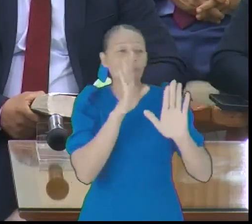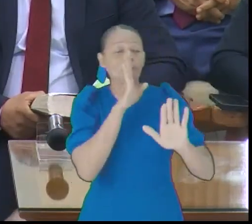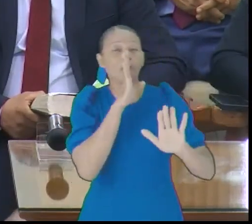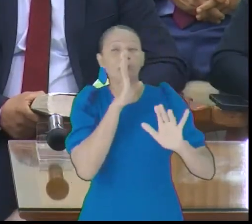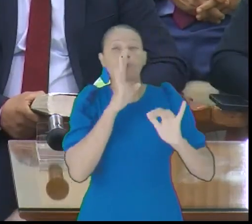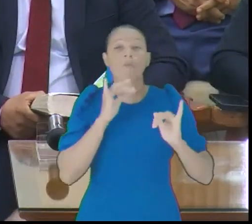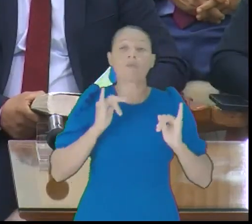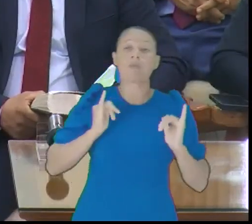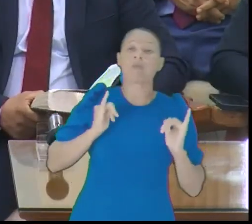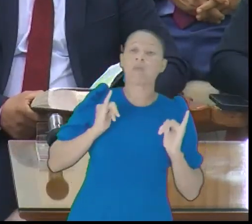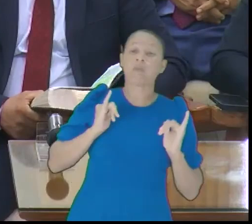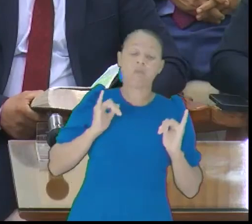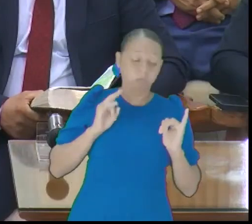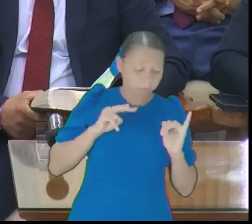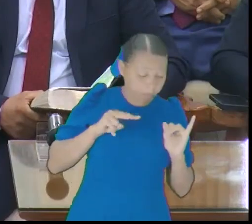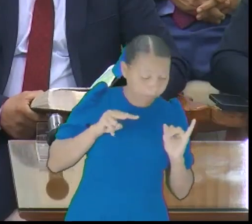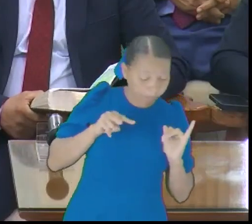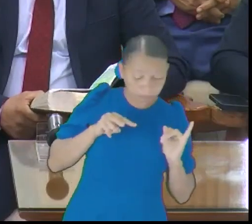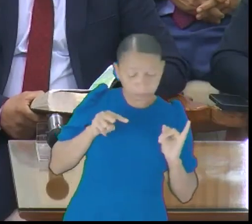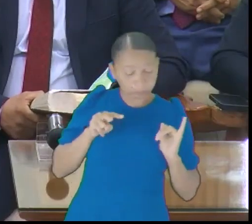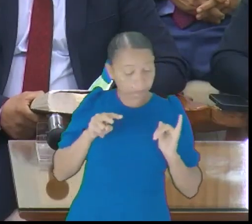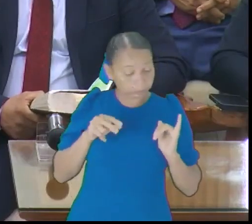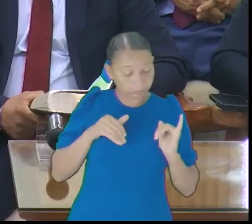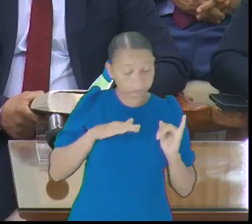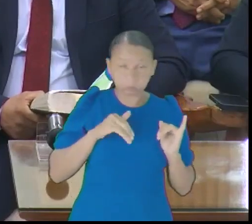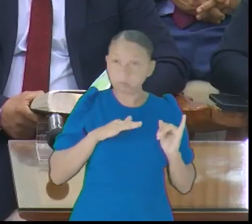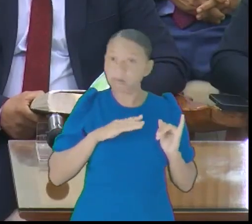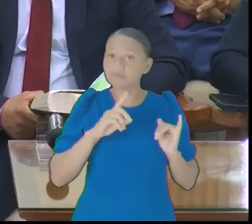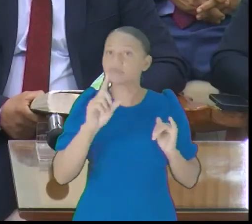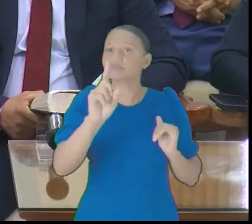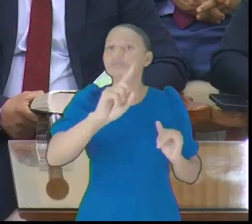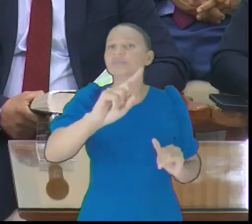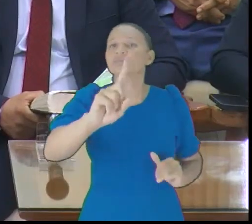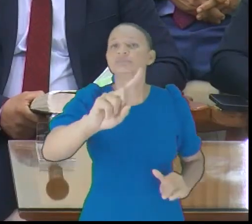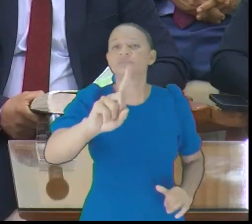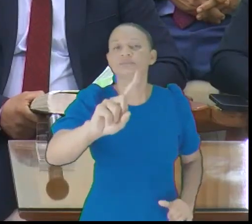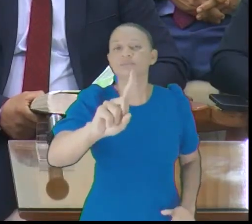passivamente o que está acontecendo com você. Não.